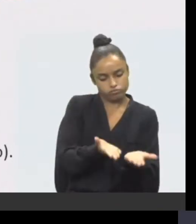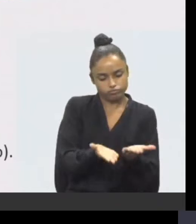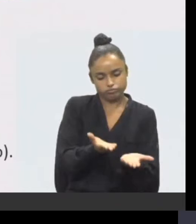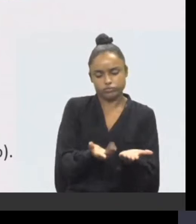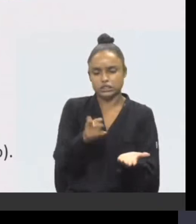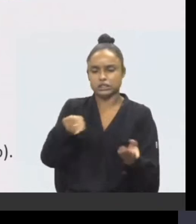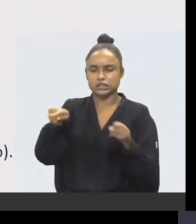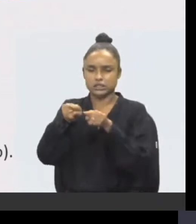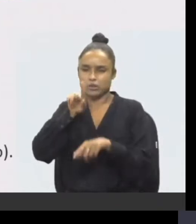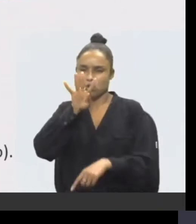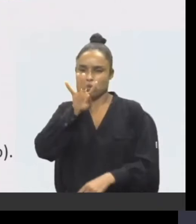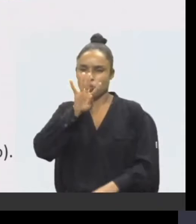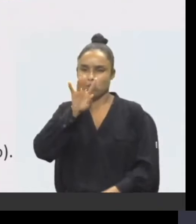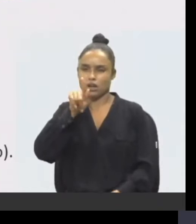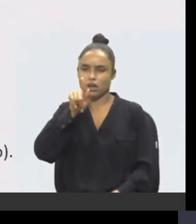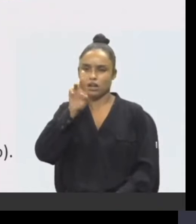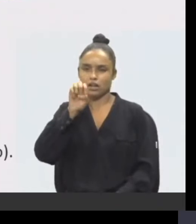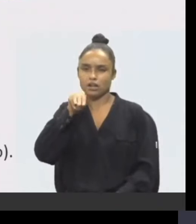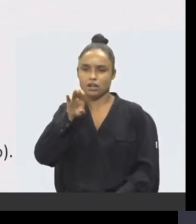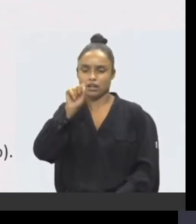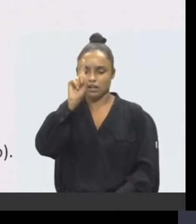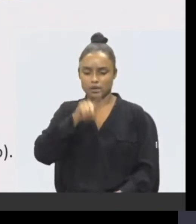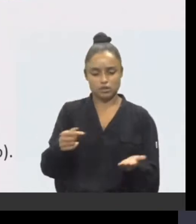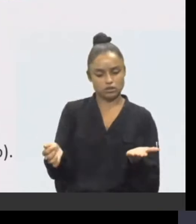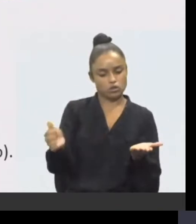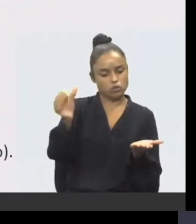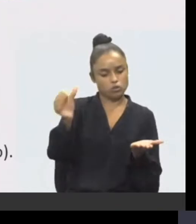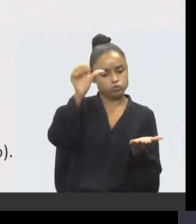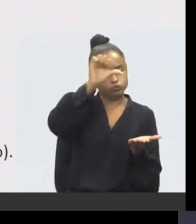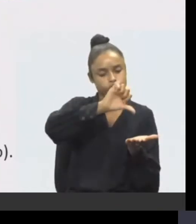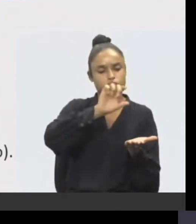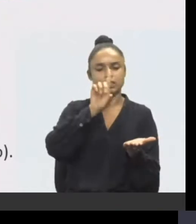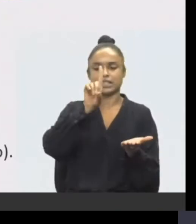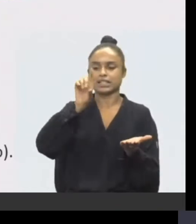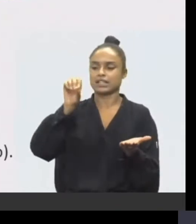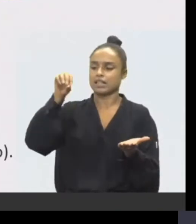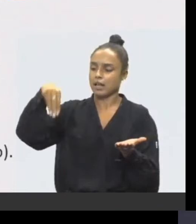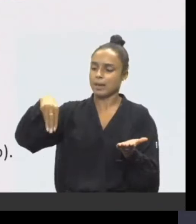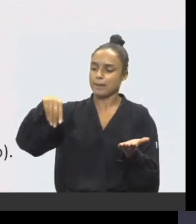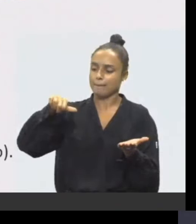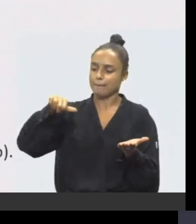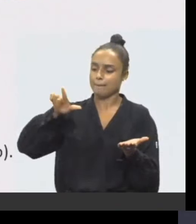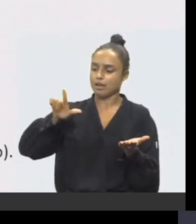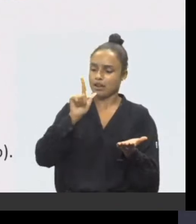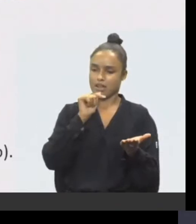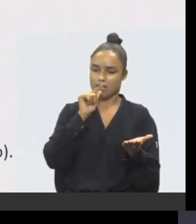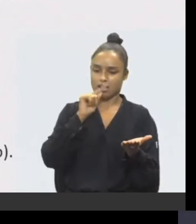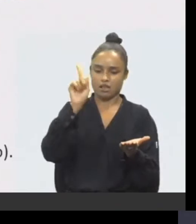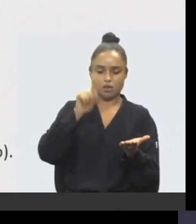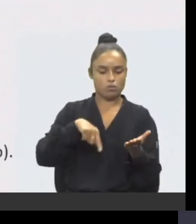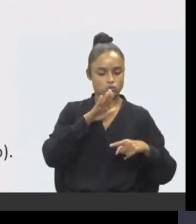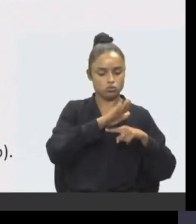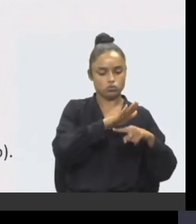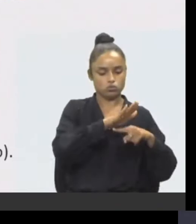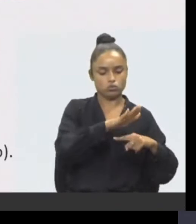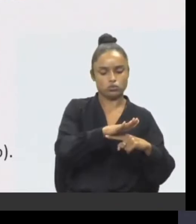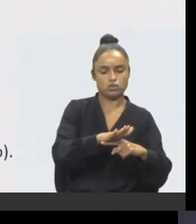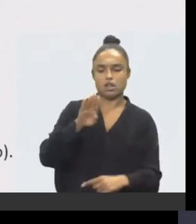em aproximadamente 10 ml de água destiladas diretamente no becker com o auxílio de um bastão de